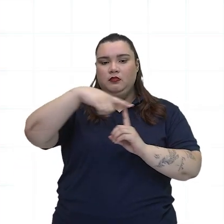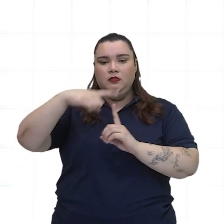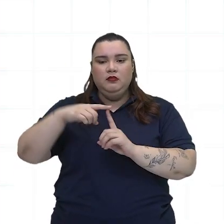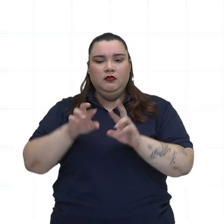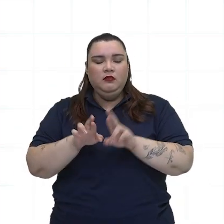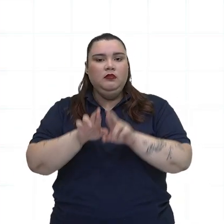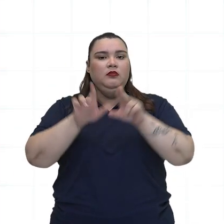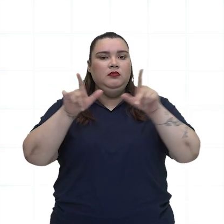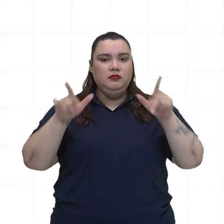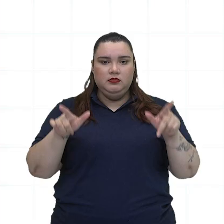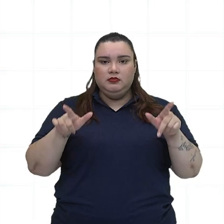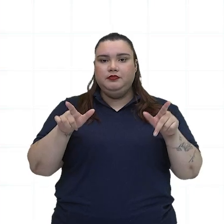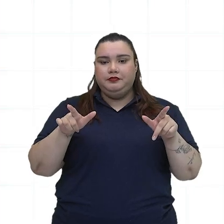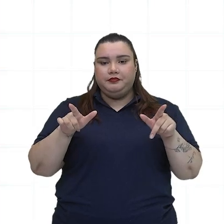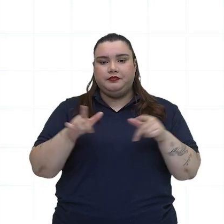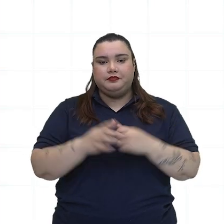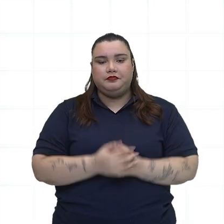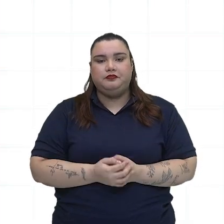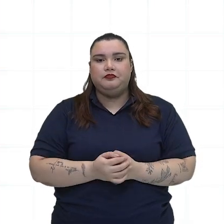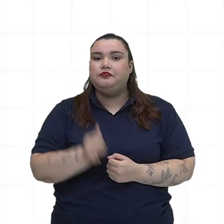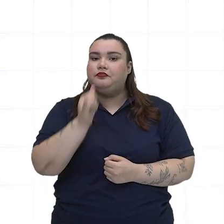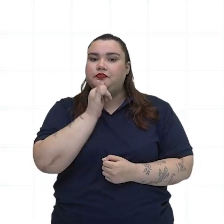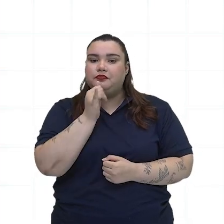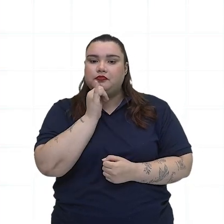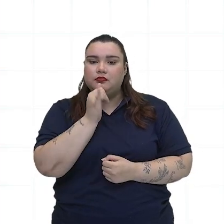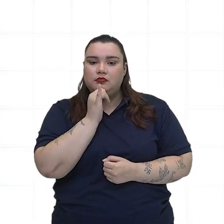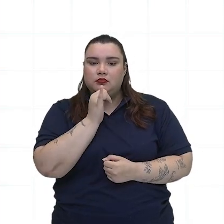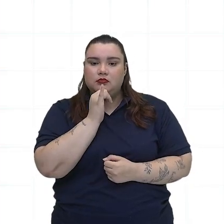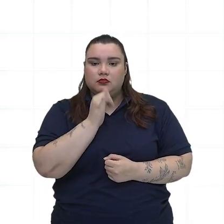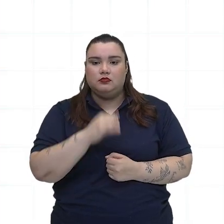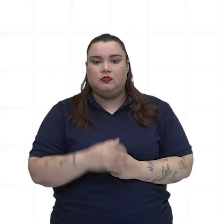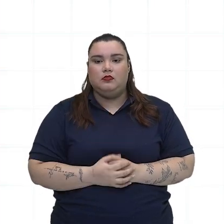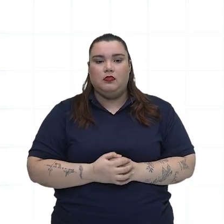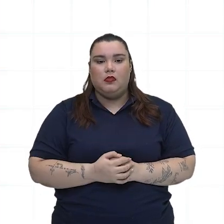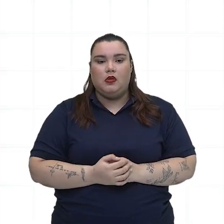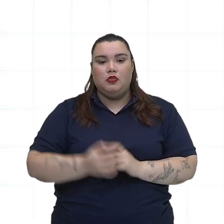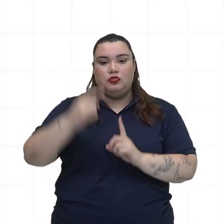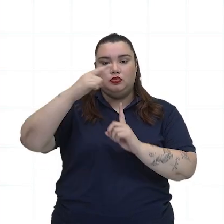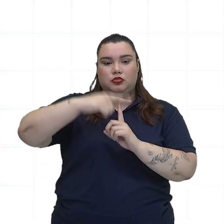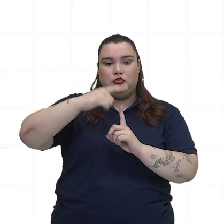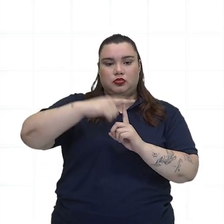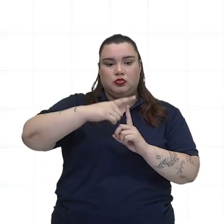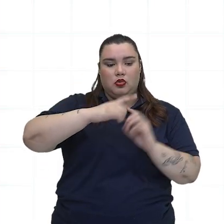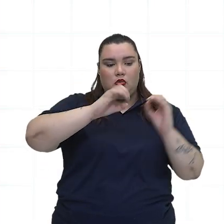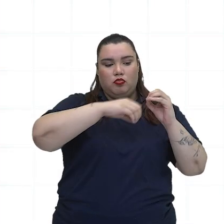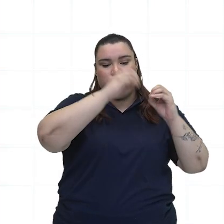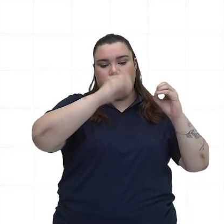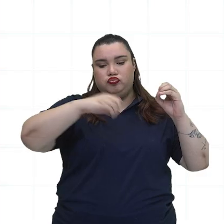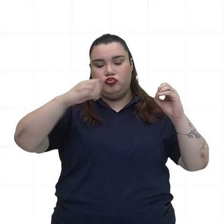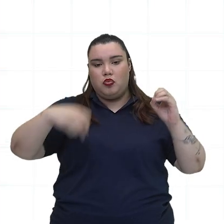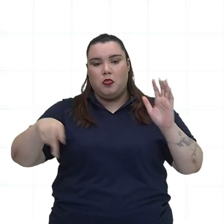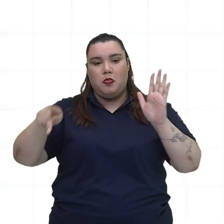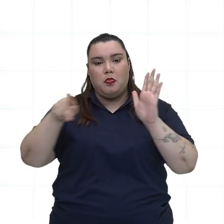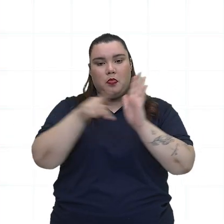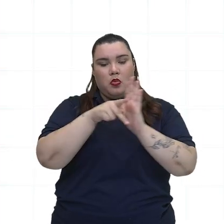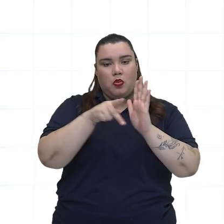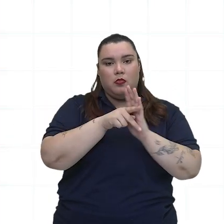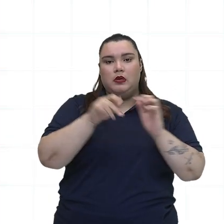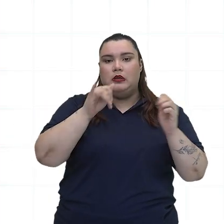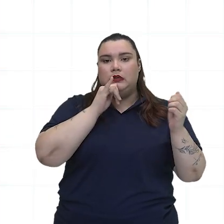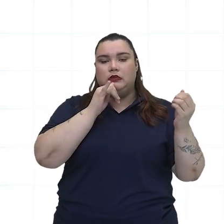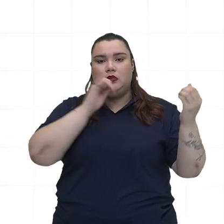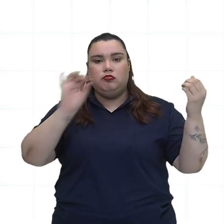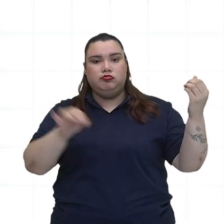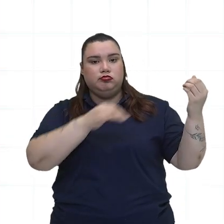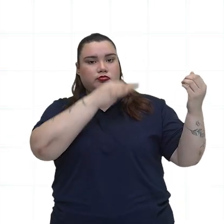possuem formatos diferentes. Exemplificando, a forma da onda sonora emitida por